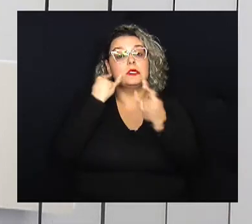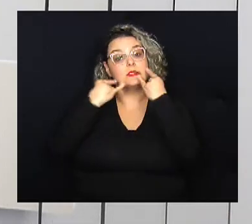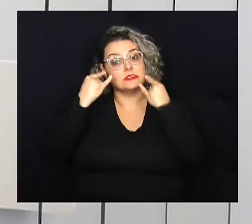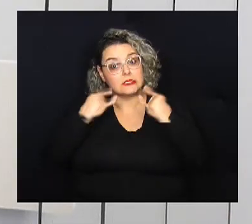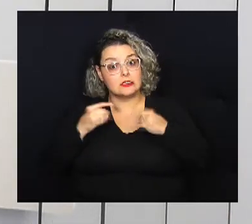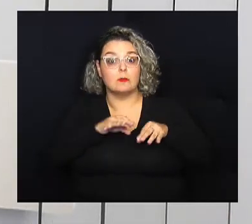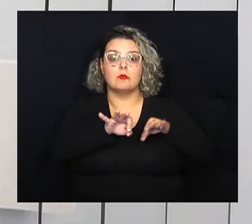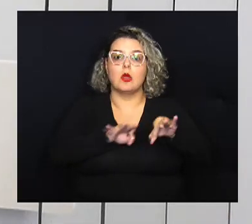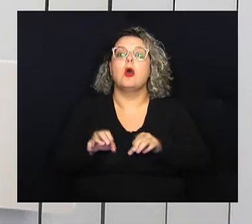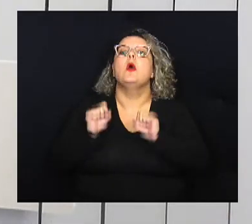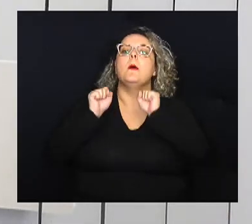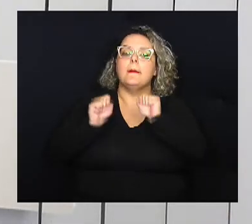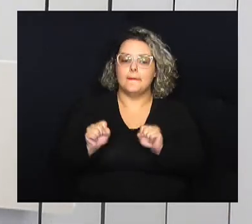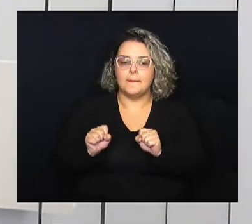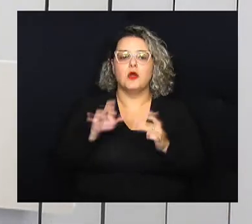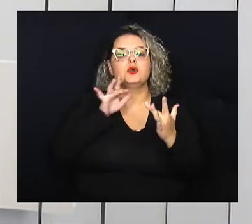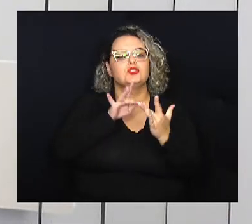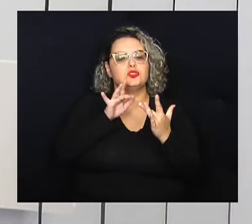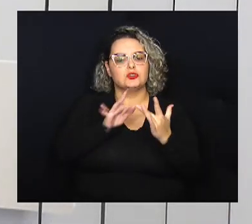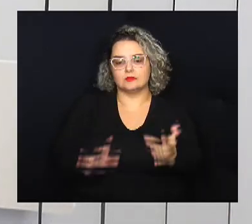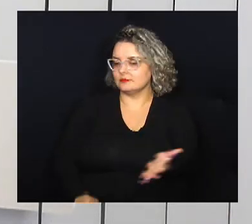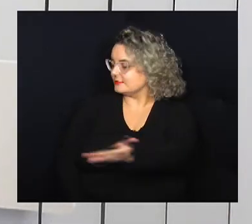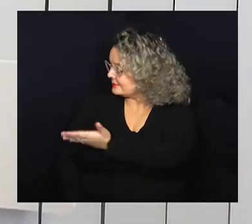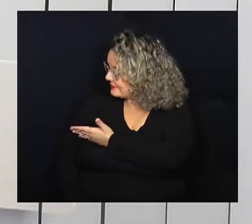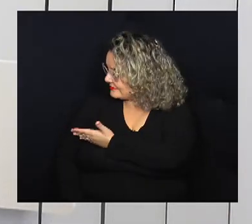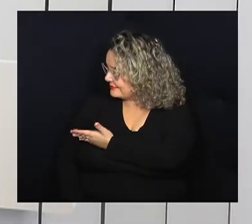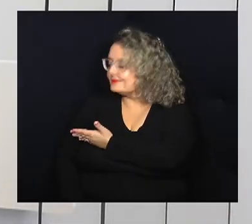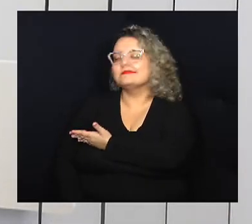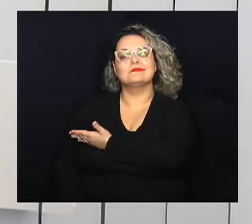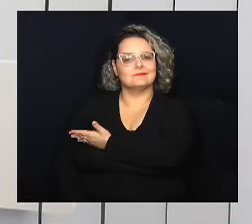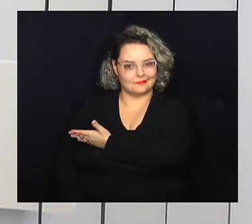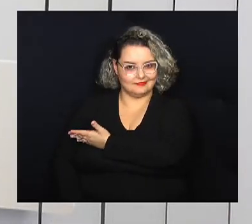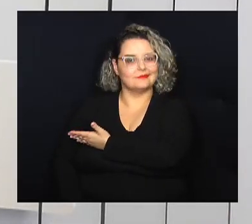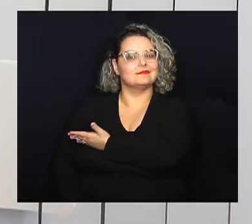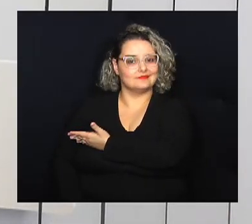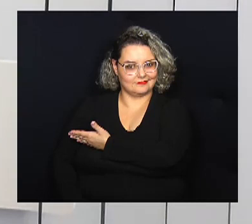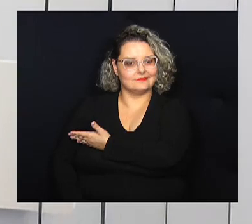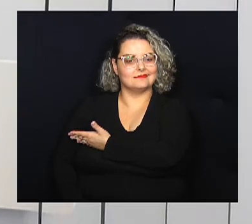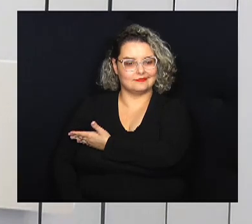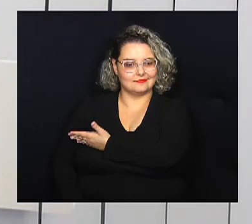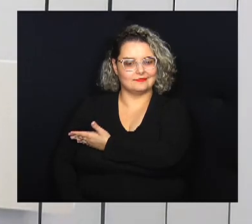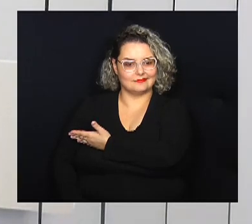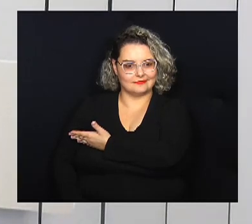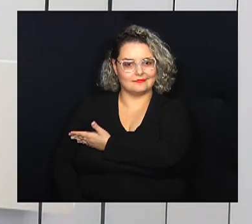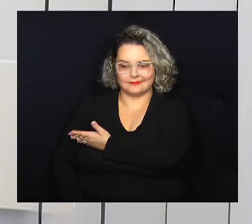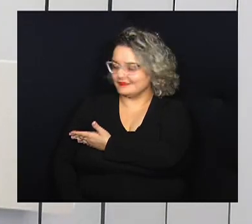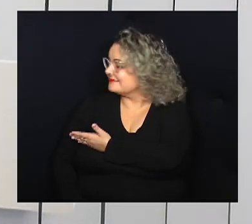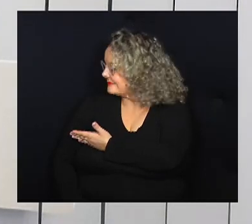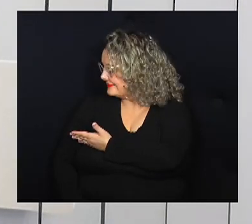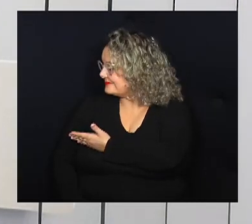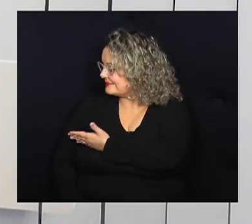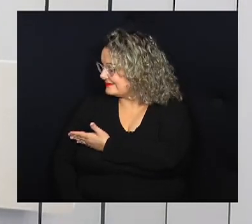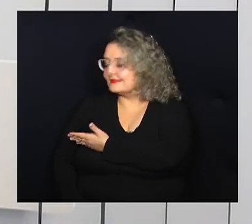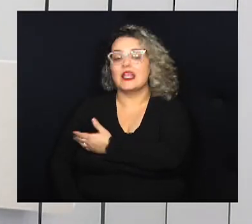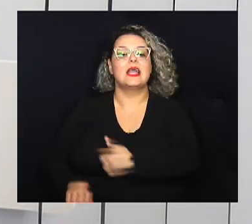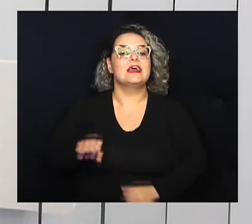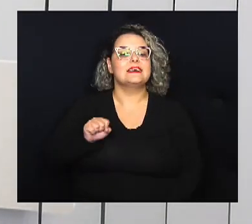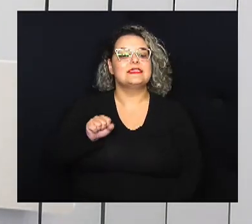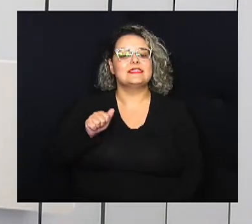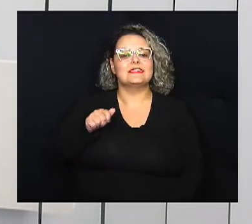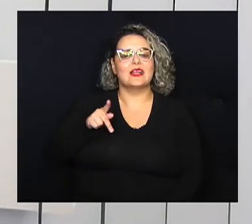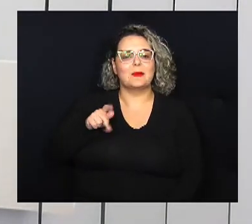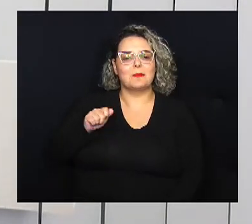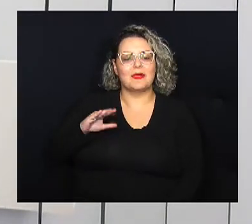programa podem entrar em contato com os 2 serviços pelos telefones. Então anota aí, hein? O SAPECA 19 é